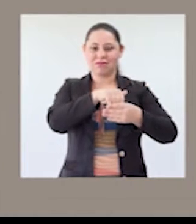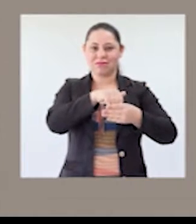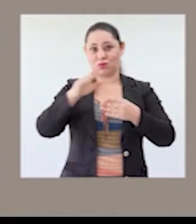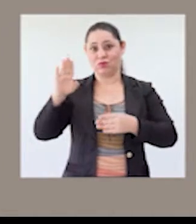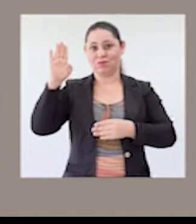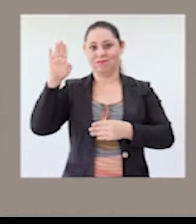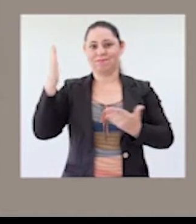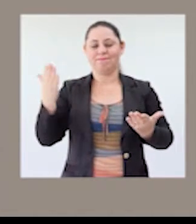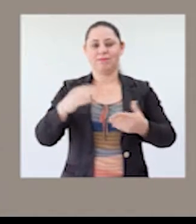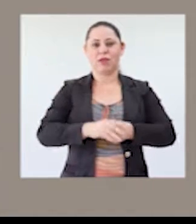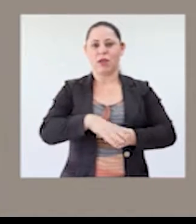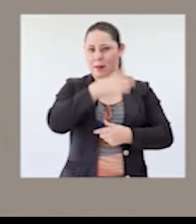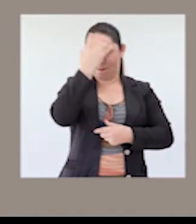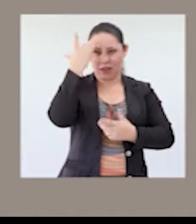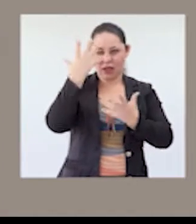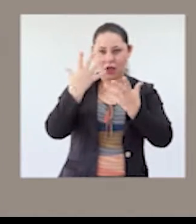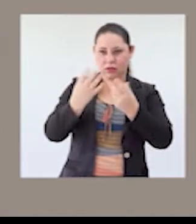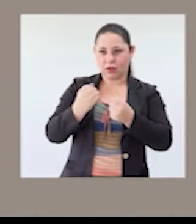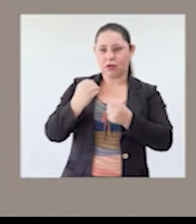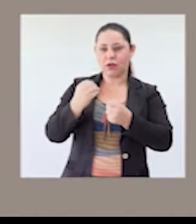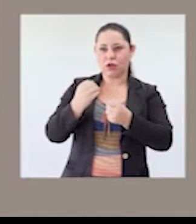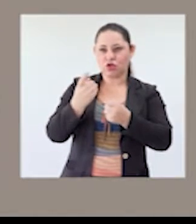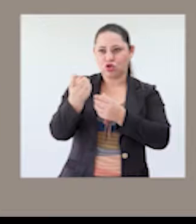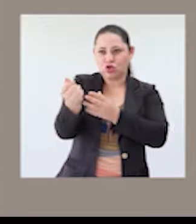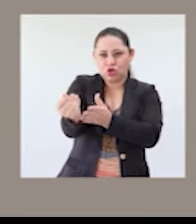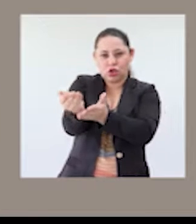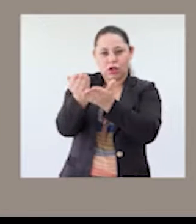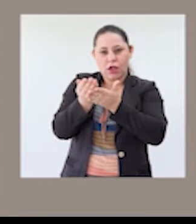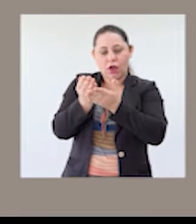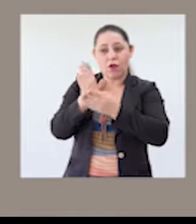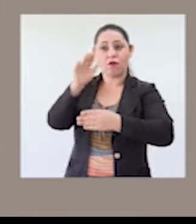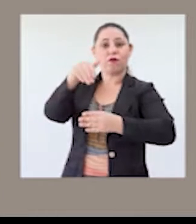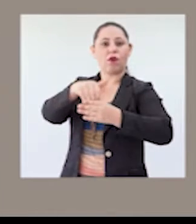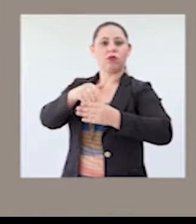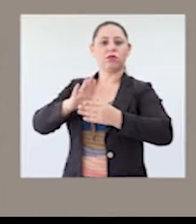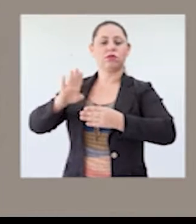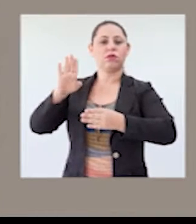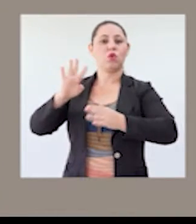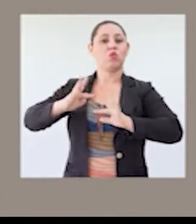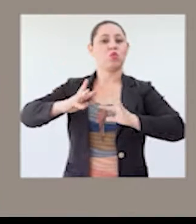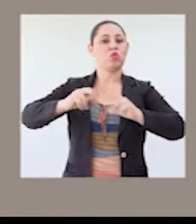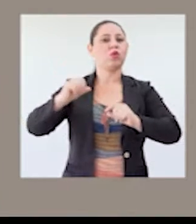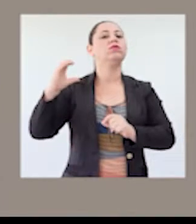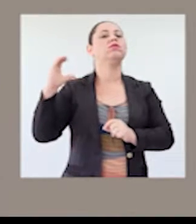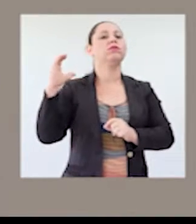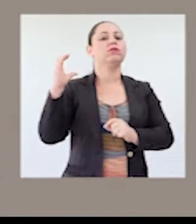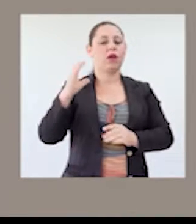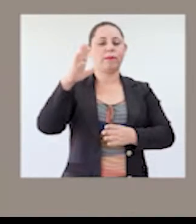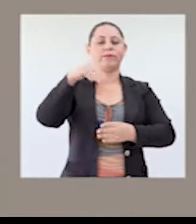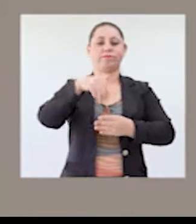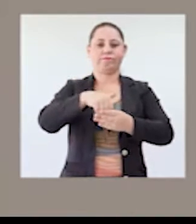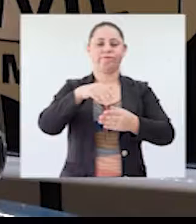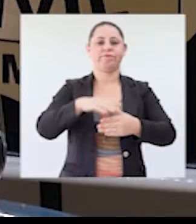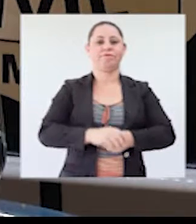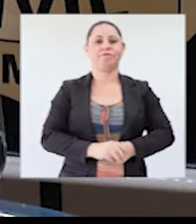e o eleitor que eventualmente aceita, então todos esses sujeitos estarão cometendo um crime